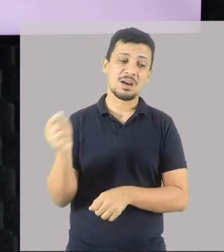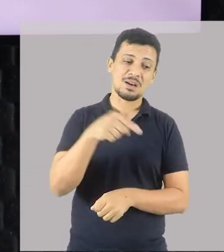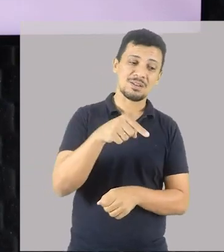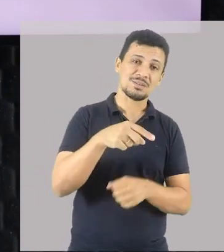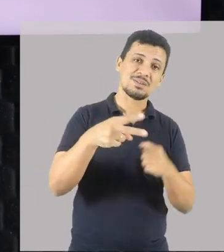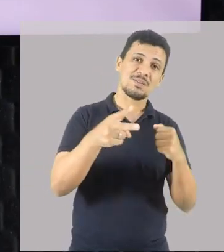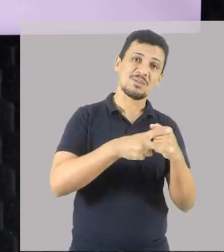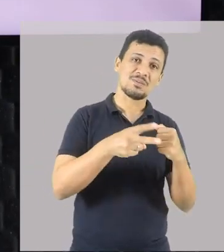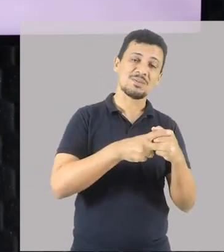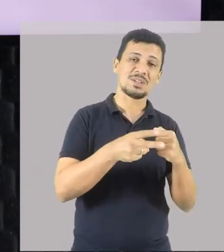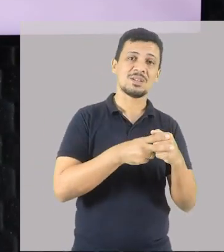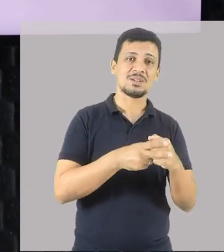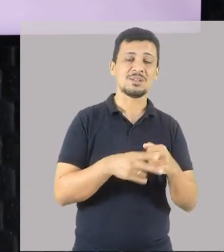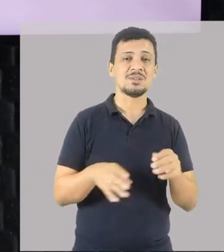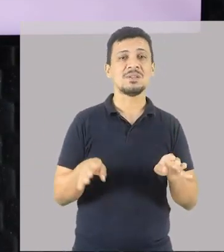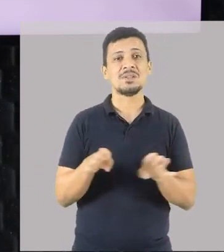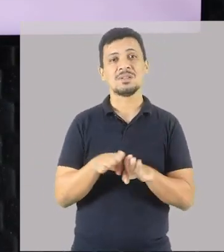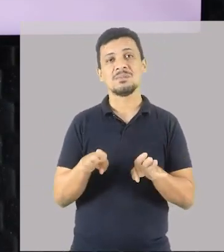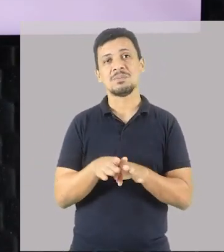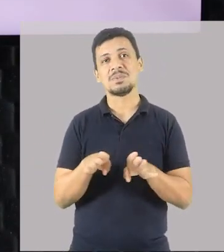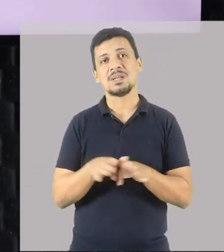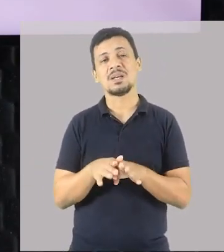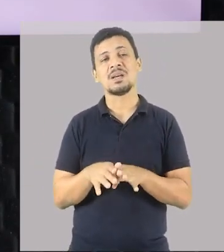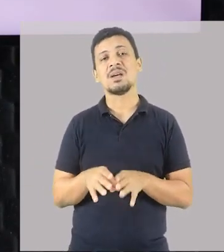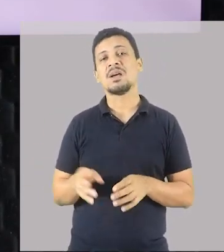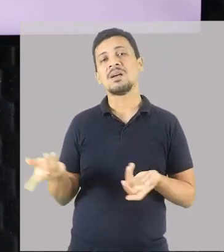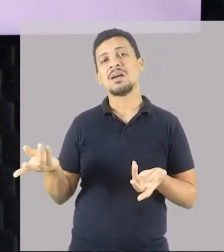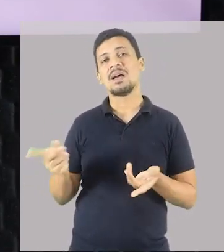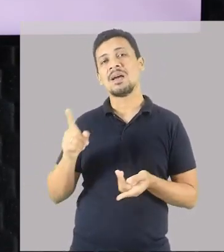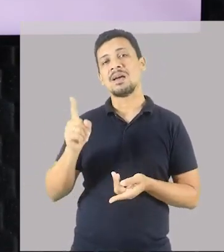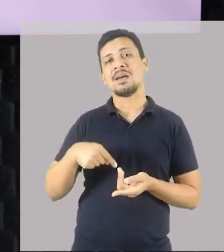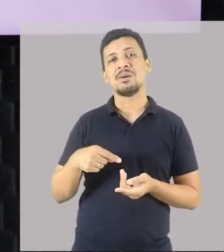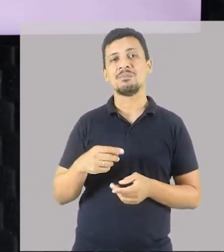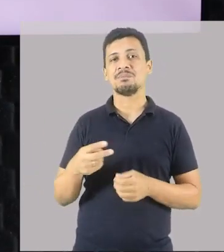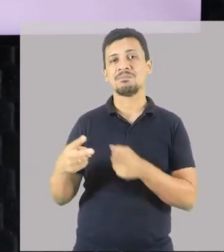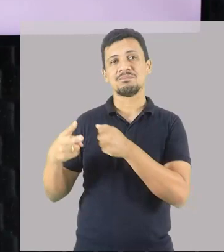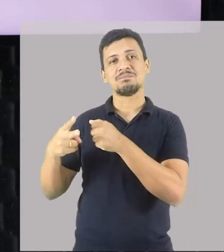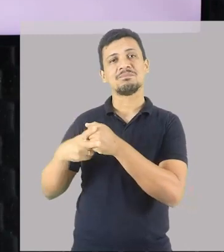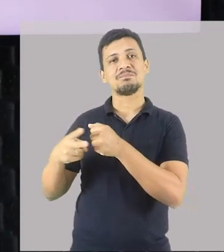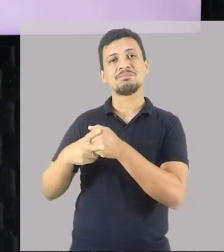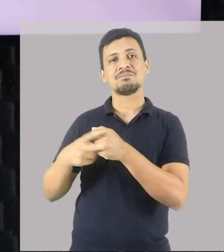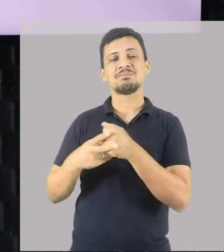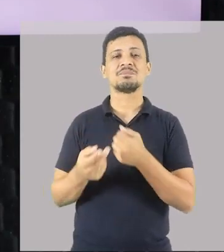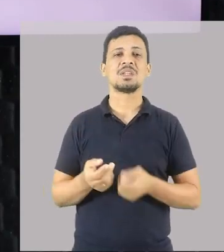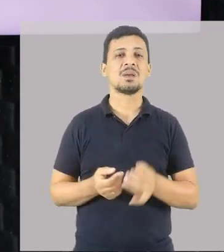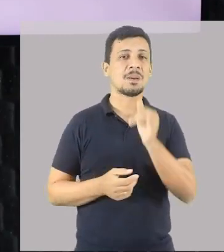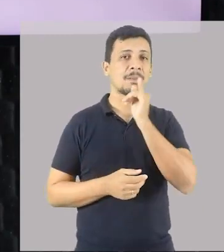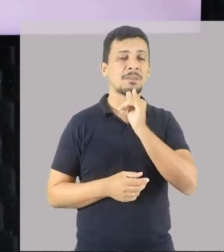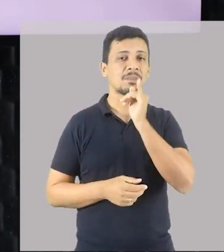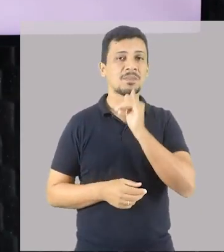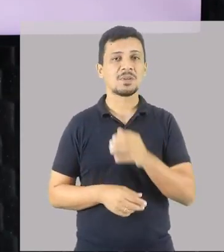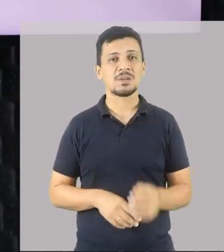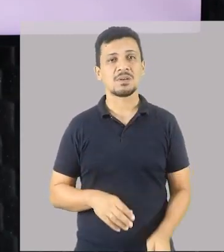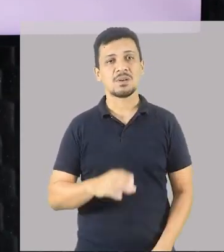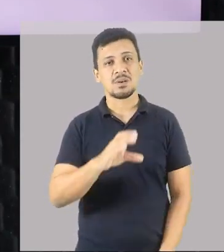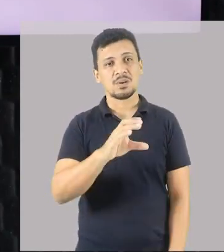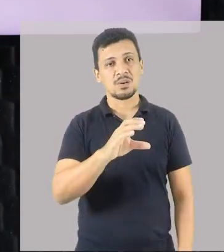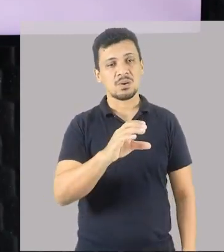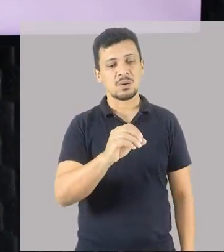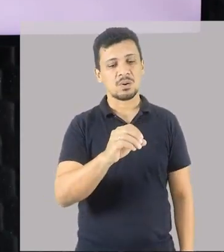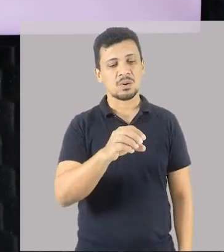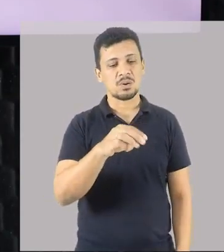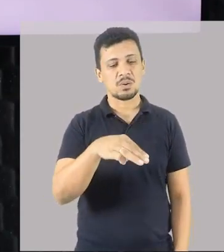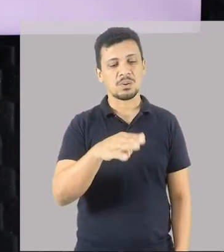detalhe, sempre um substantivo abstrato. Substantivo abstrato derivado de um verbo. É o que acontece, por exemplo, com combater, eu